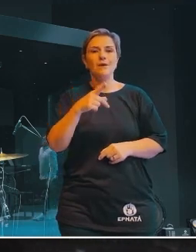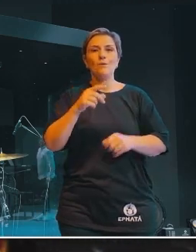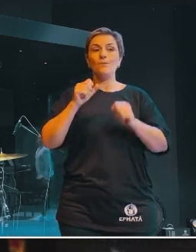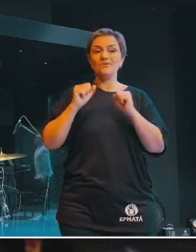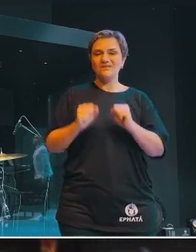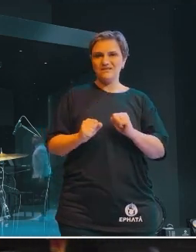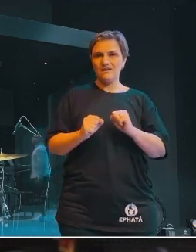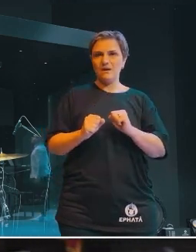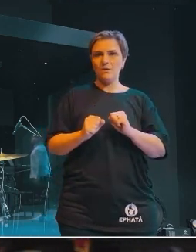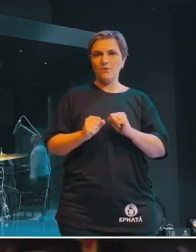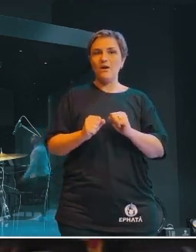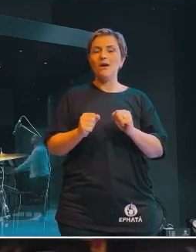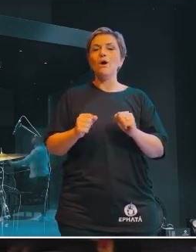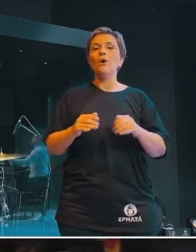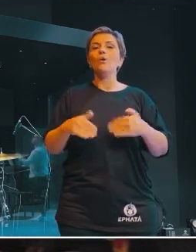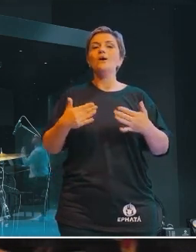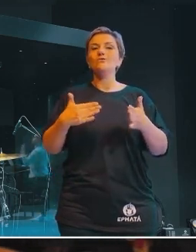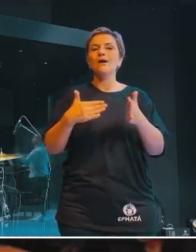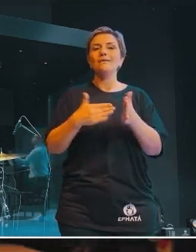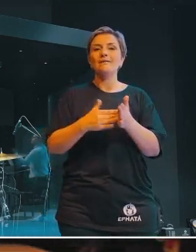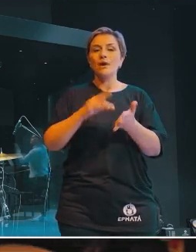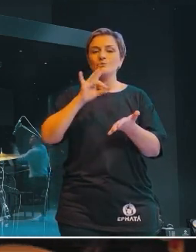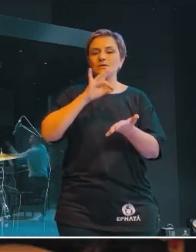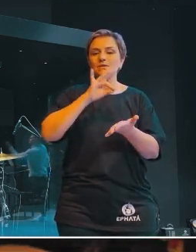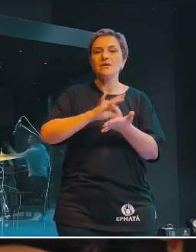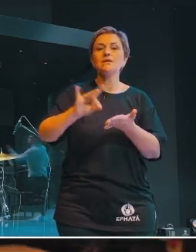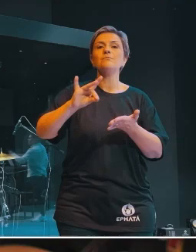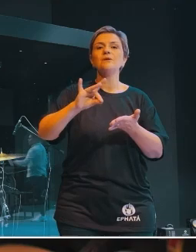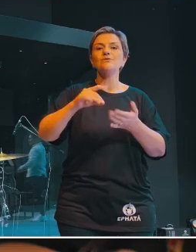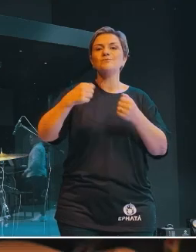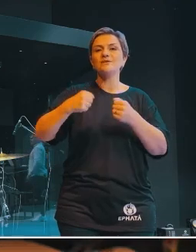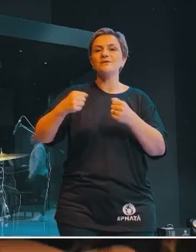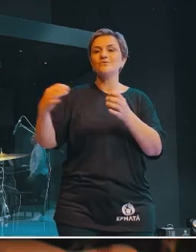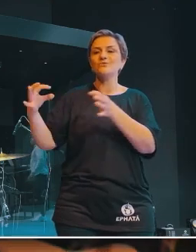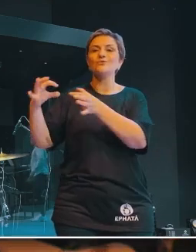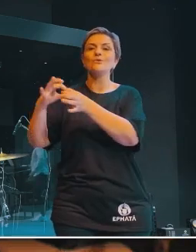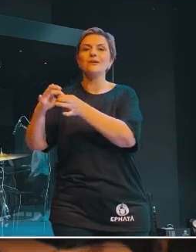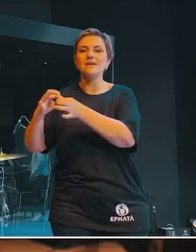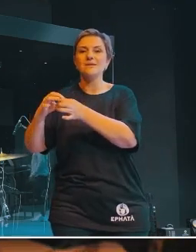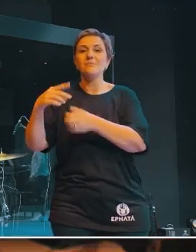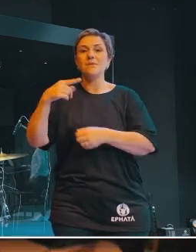Quando até mesmo os inimigos precisam se unir para te destruir.